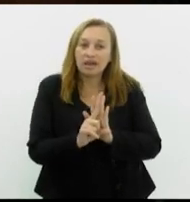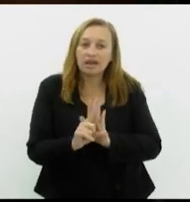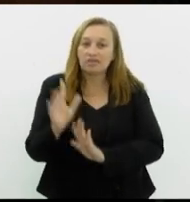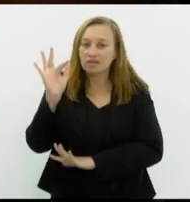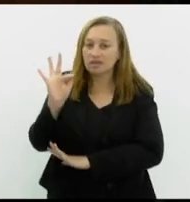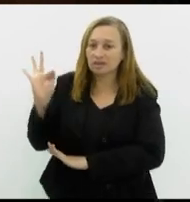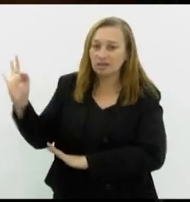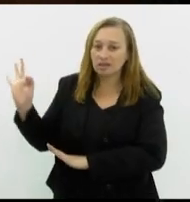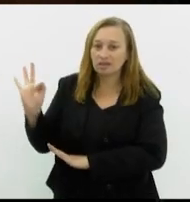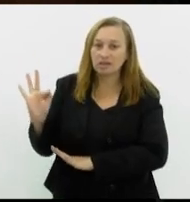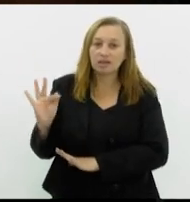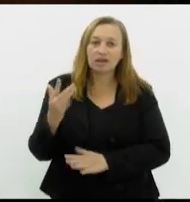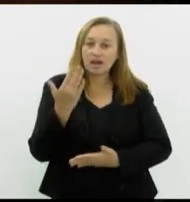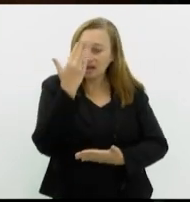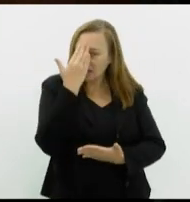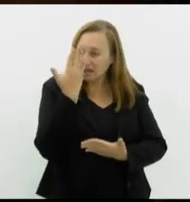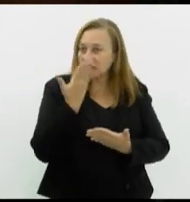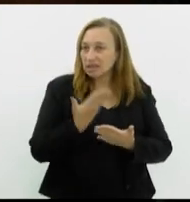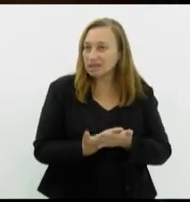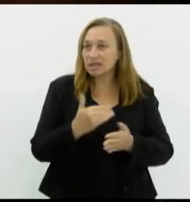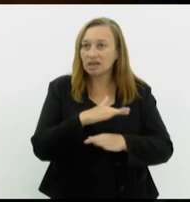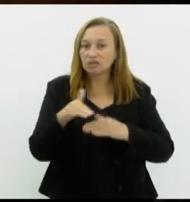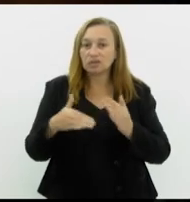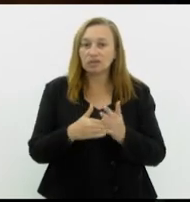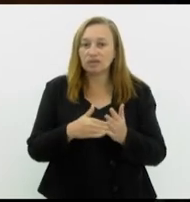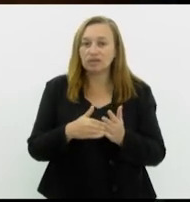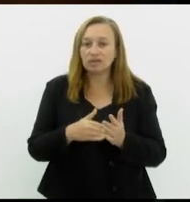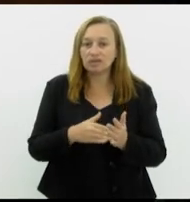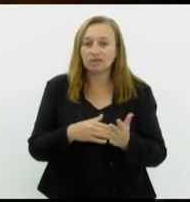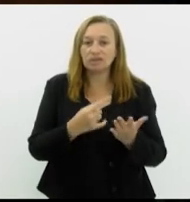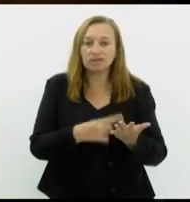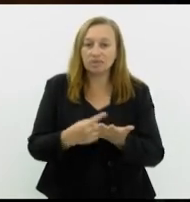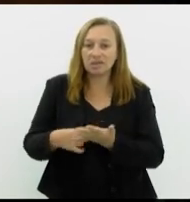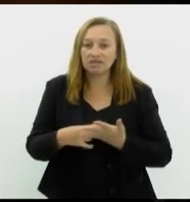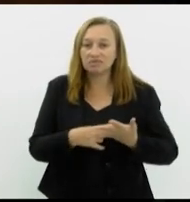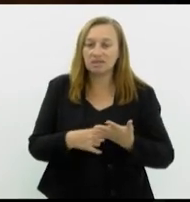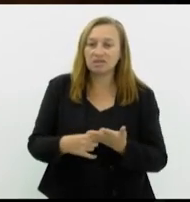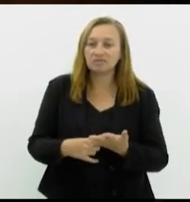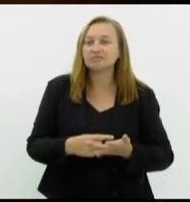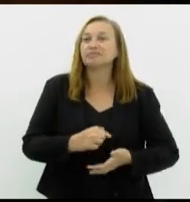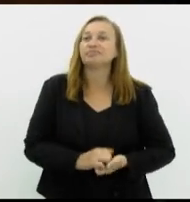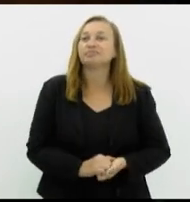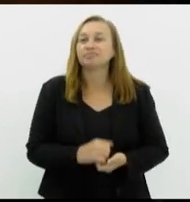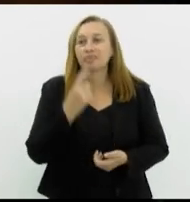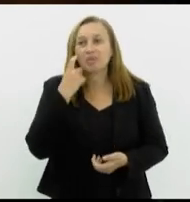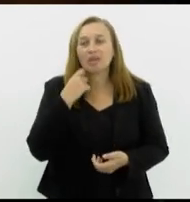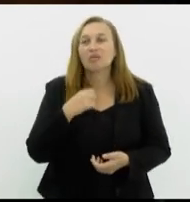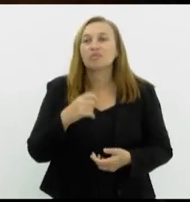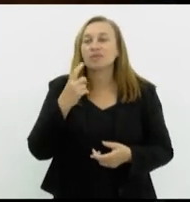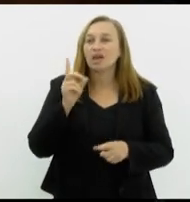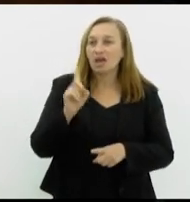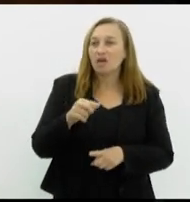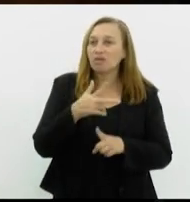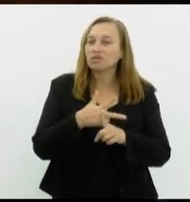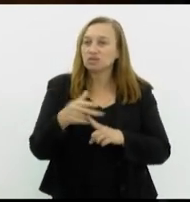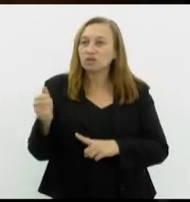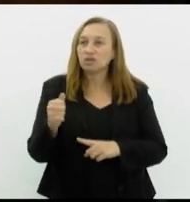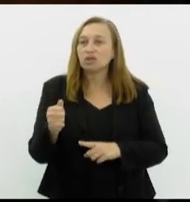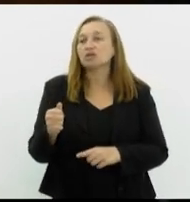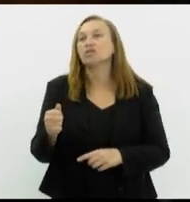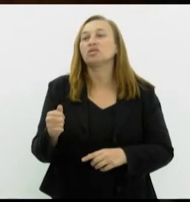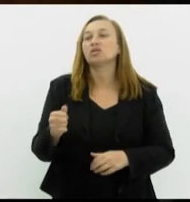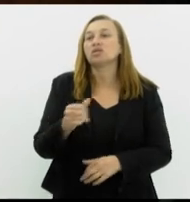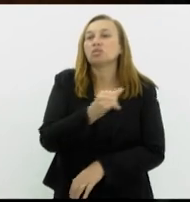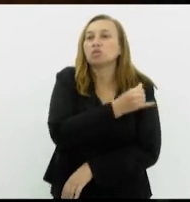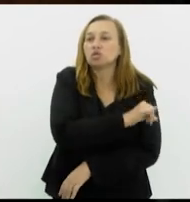que intermediaram esse acordo também, deputado Mink, que participou aqui ativamente. E é um ganho para o Rio de Janeiro, segurança jurídica,